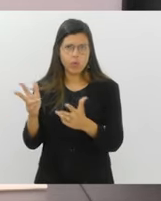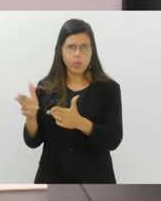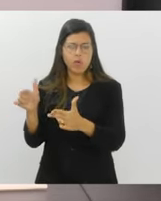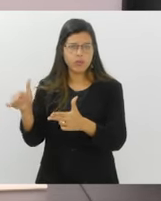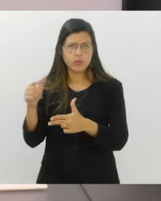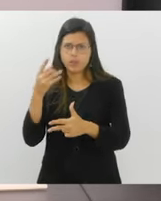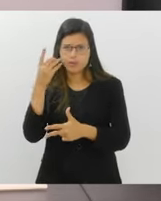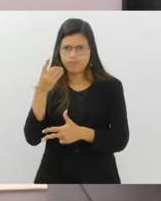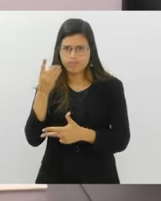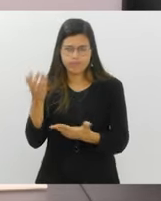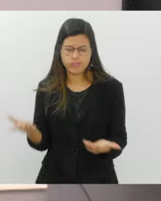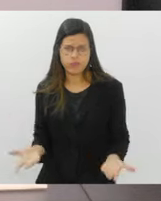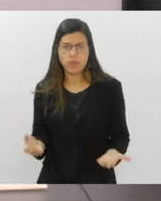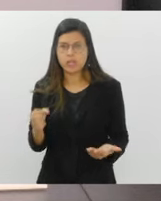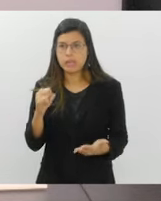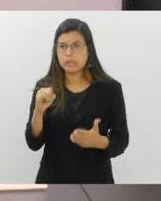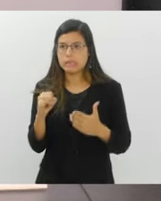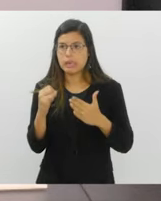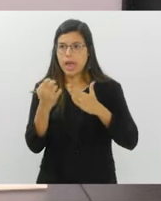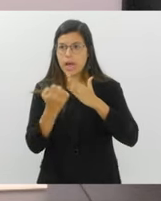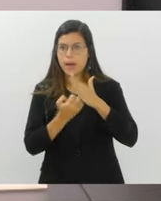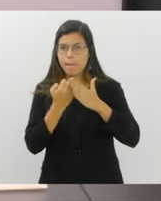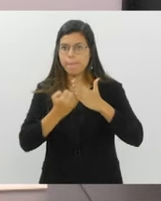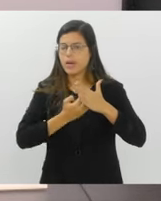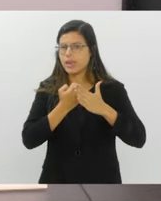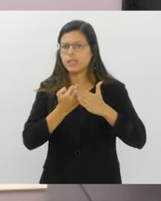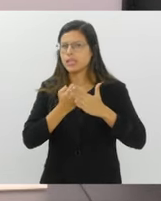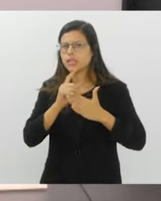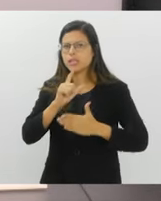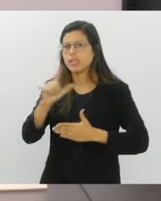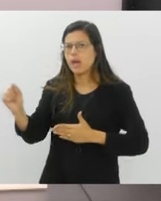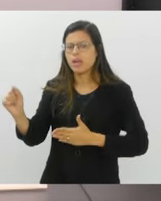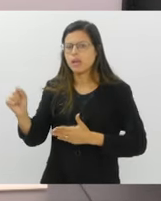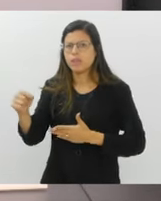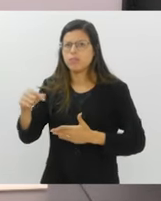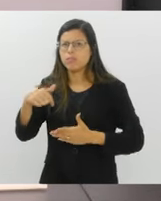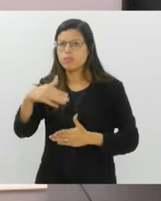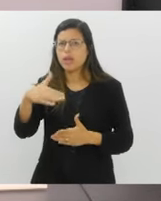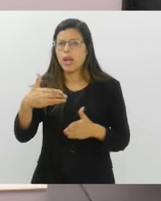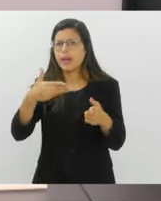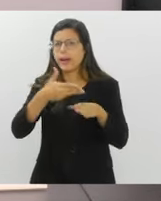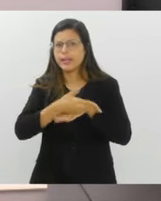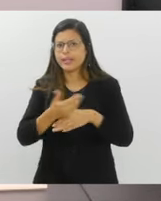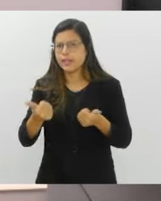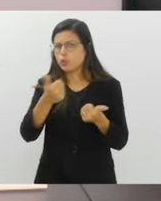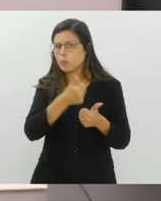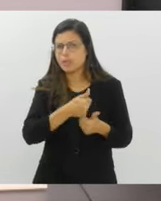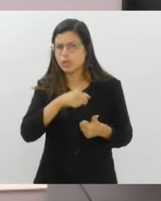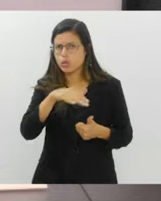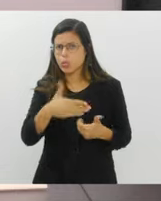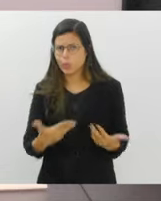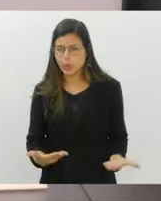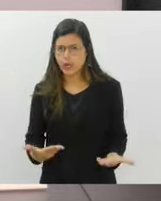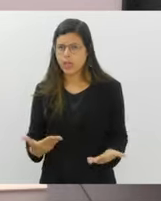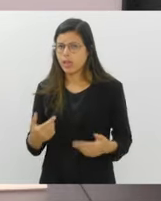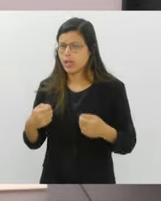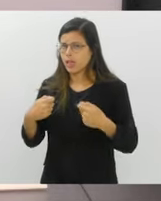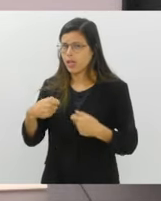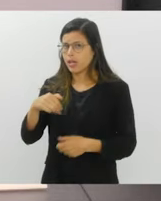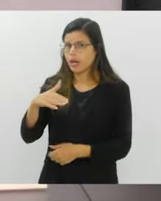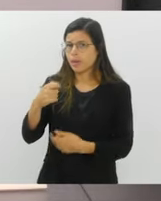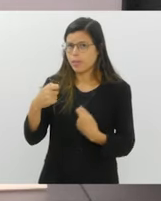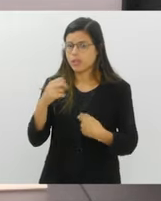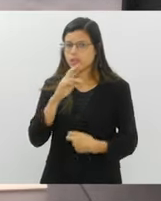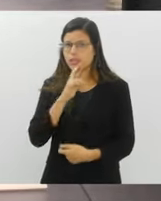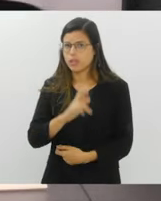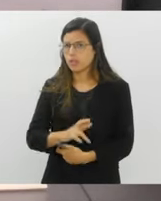a Supervia sai, quem opera? Mais um café. Quem tem que responder não sou eu, é a Secretaria